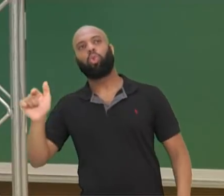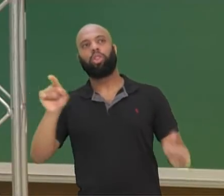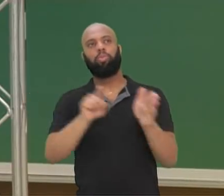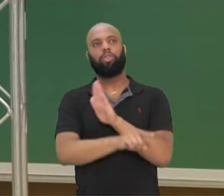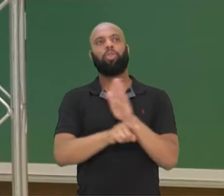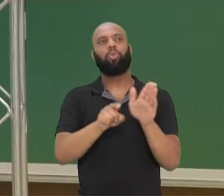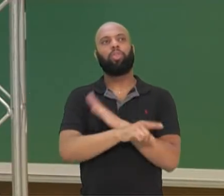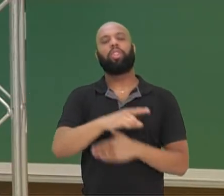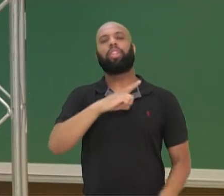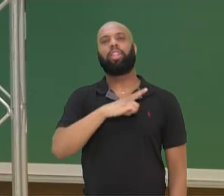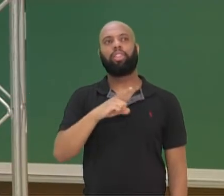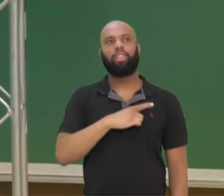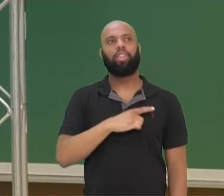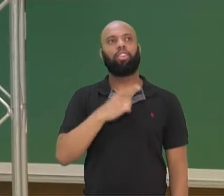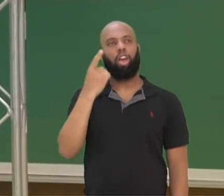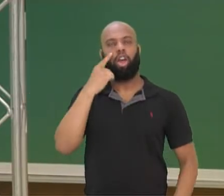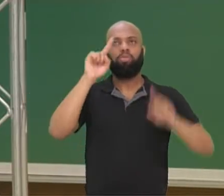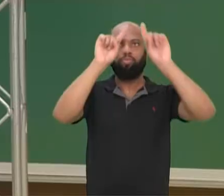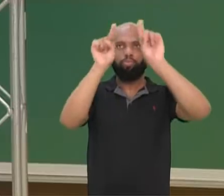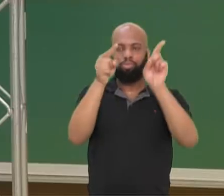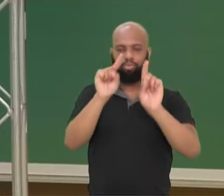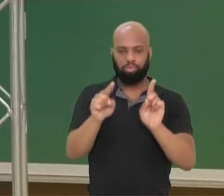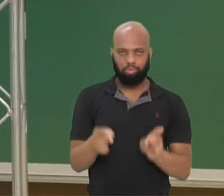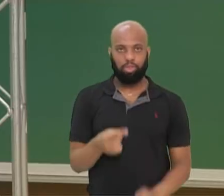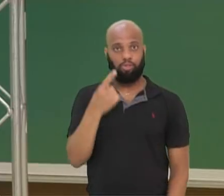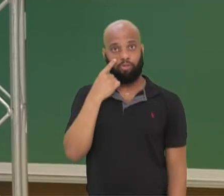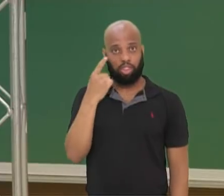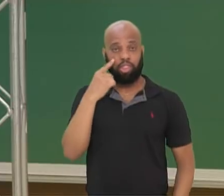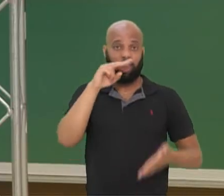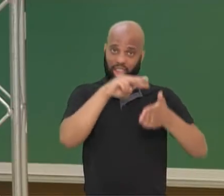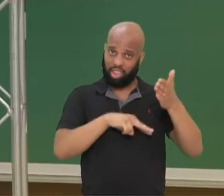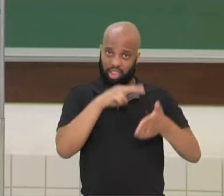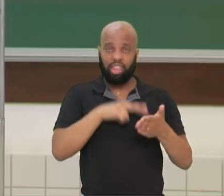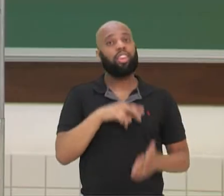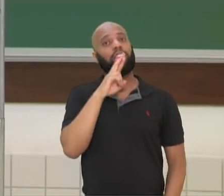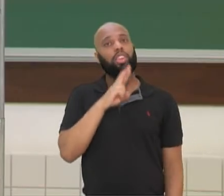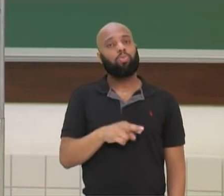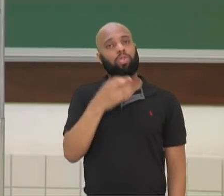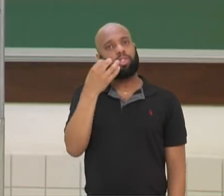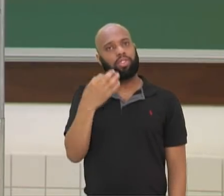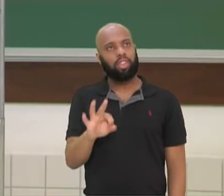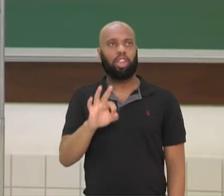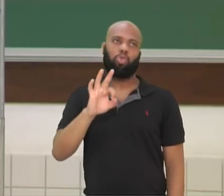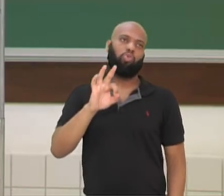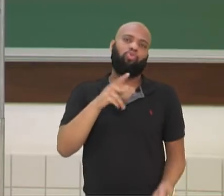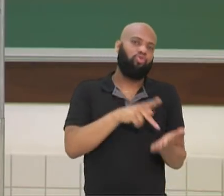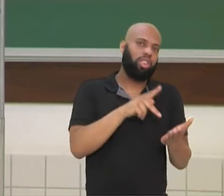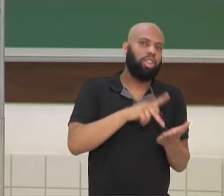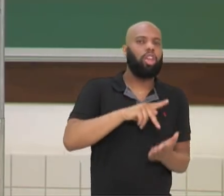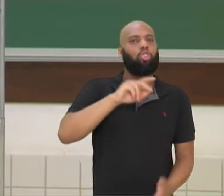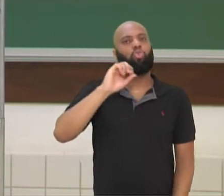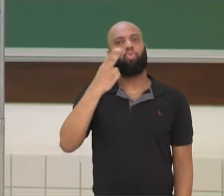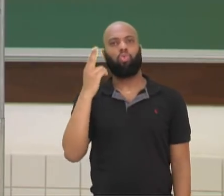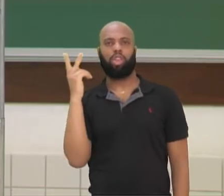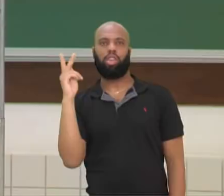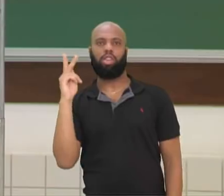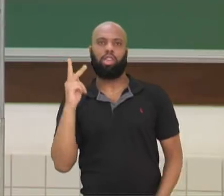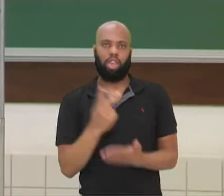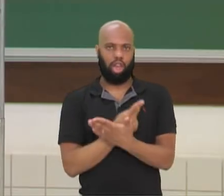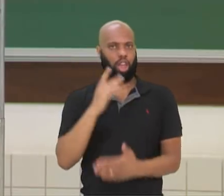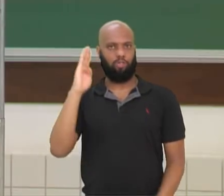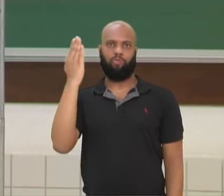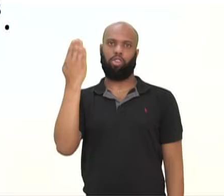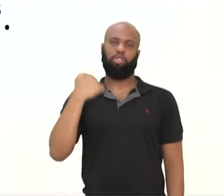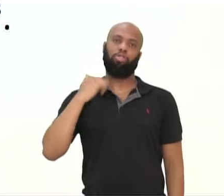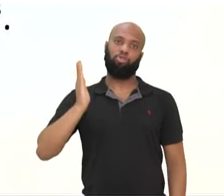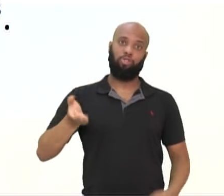você. Tenho mais algumas alternativas para você verificar se é verdadeiro ou se é falso, tá? E eu volto com a resposta em seguida.